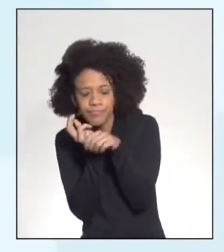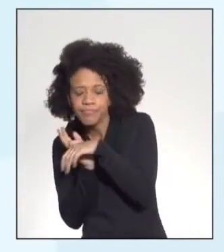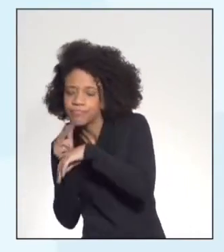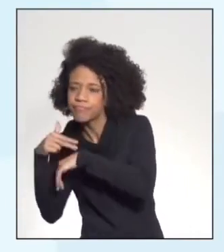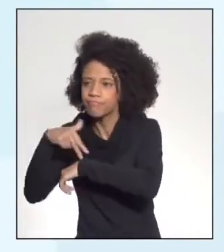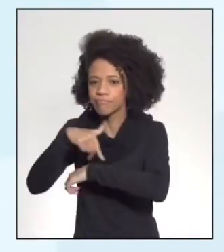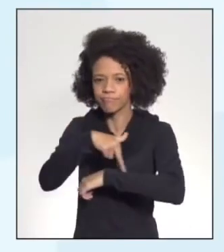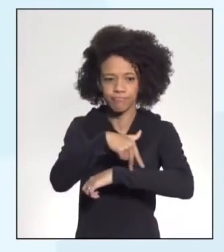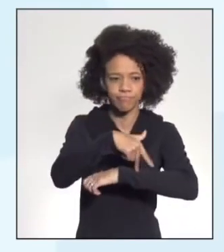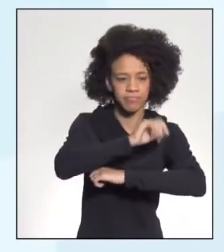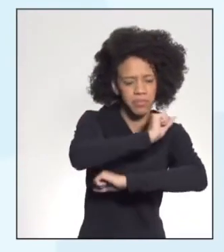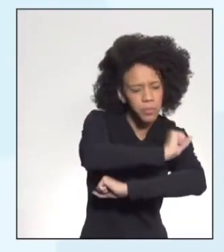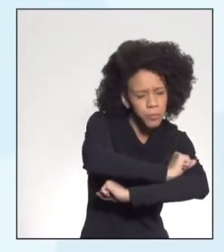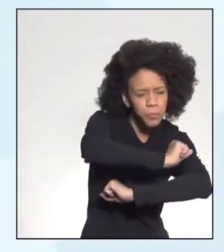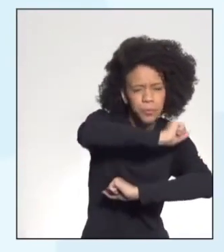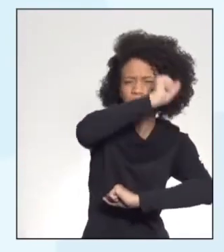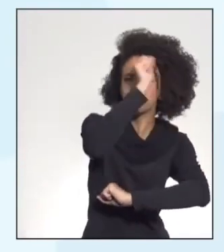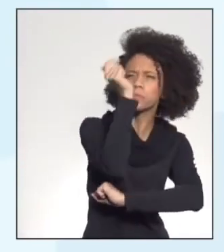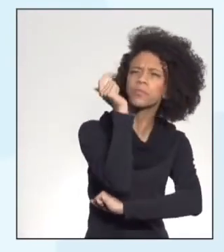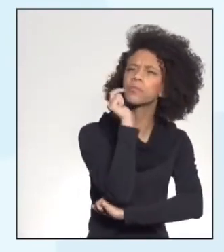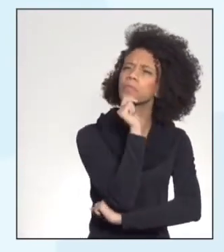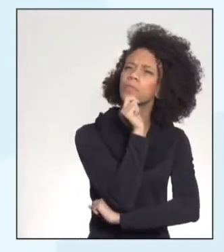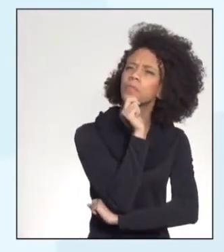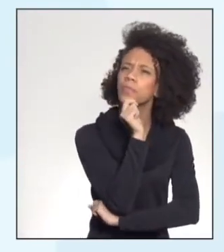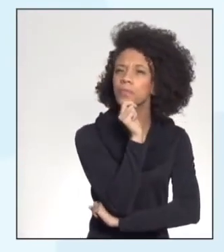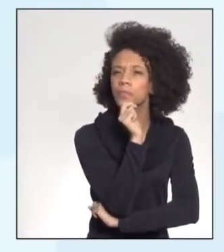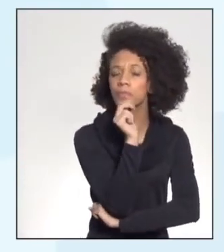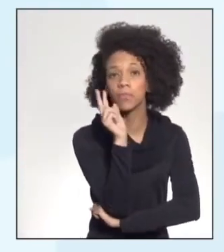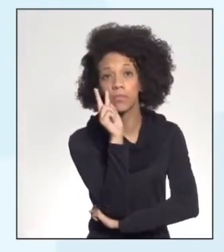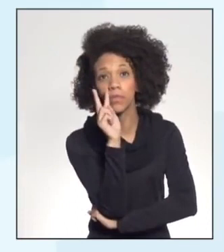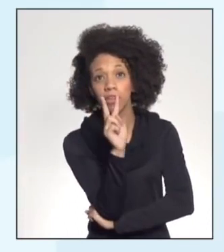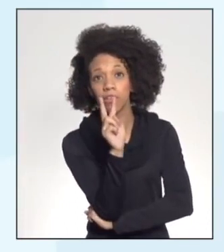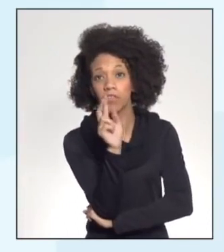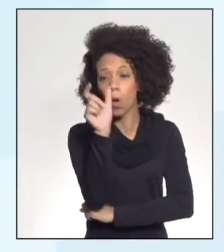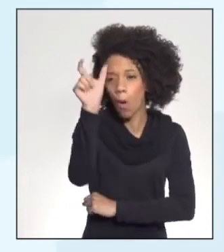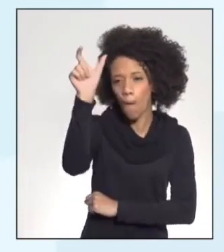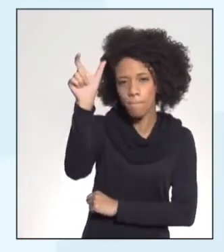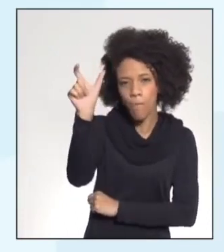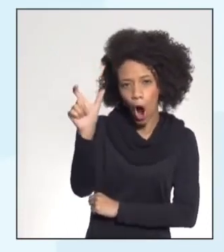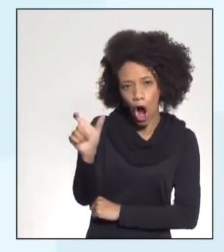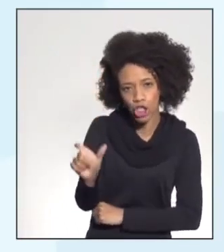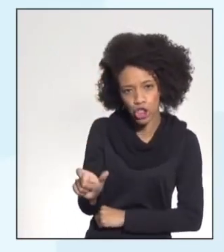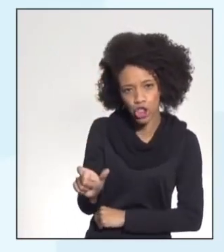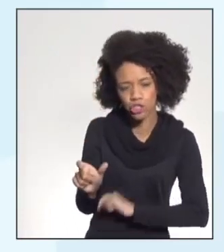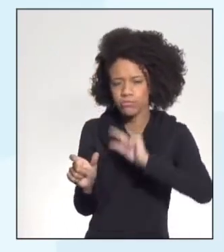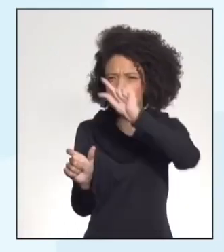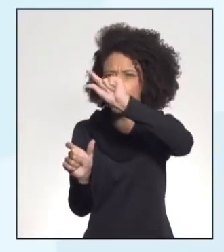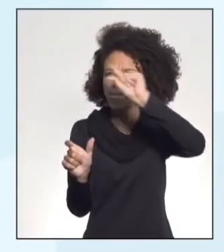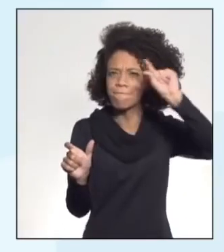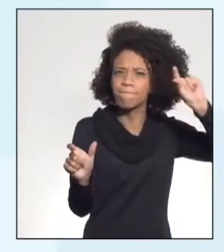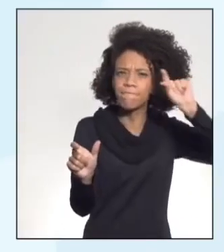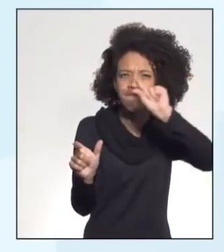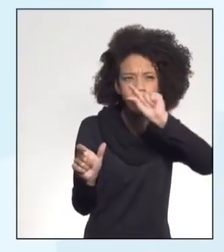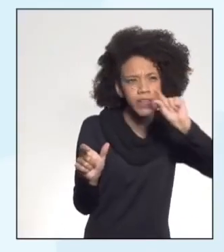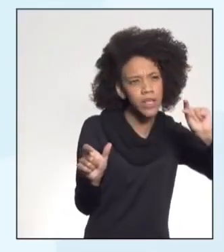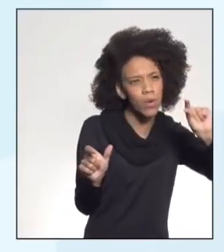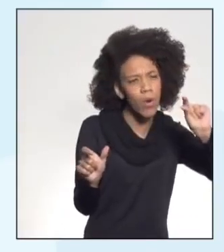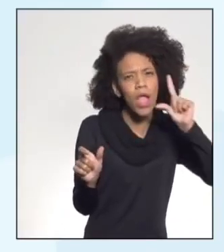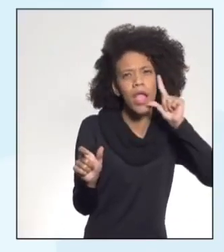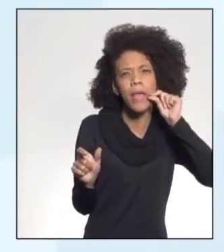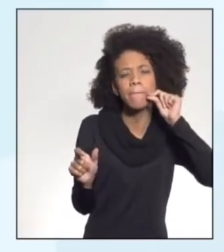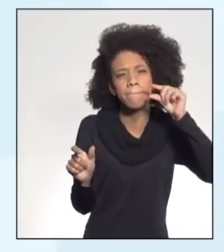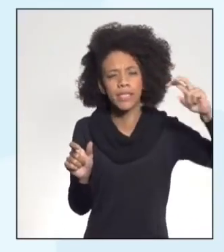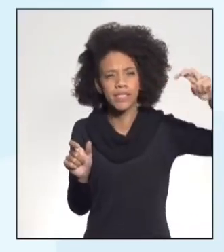pela manhã e viu nos fios uma imagem muito bonita, uns fios e uns passarinhos nos fios. Ele olhou, em vez de ele